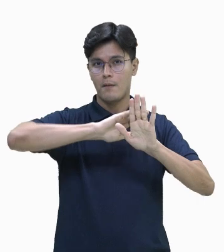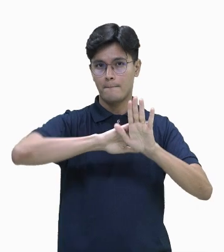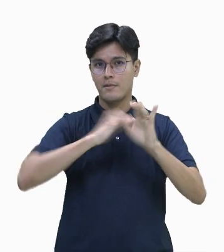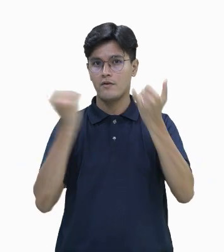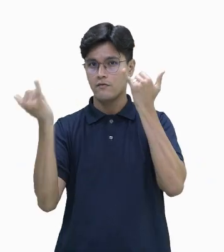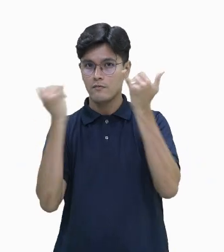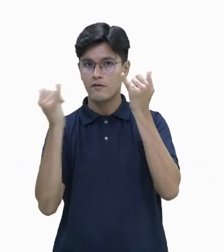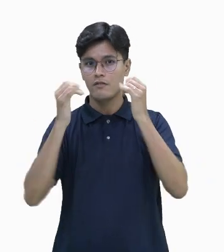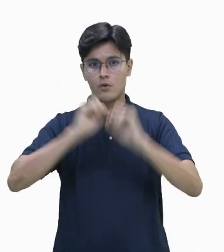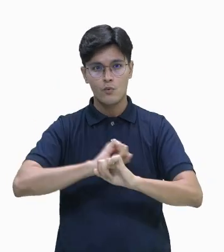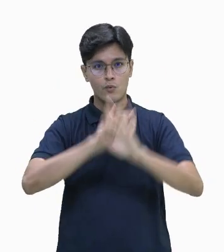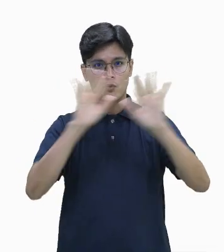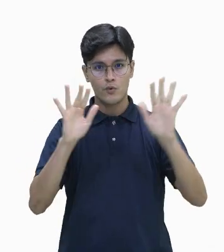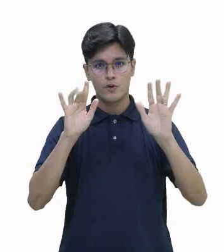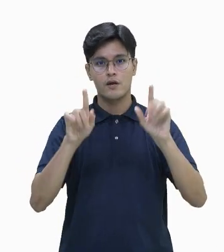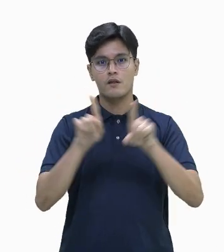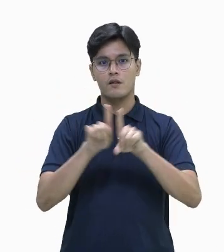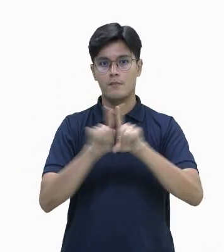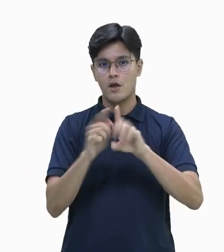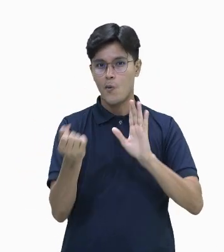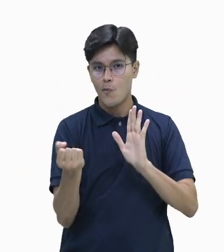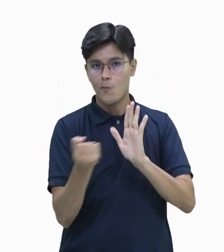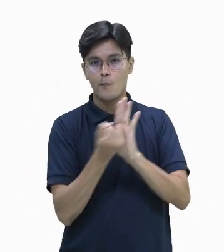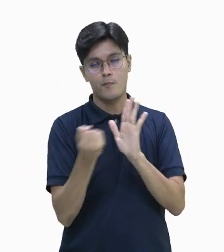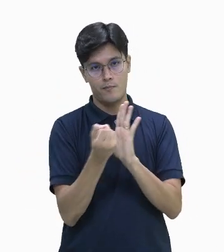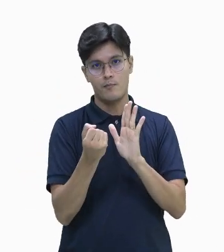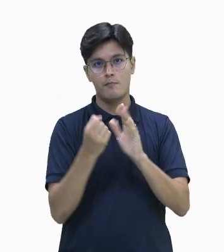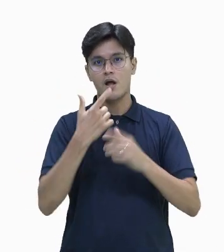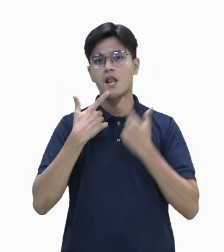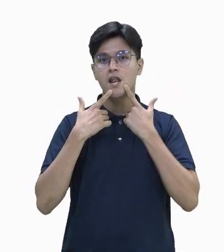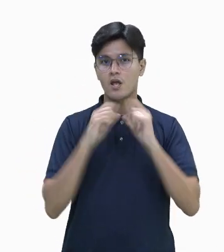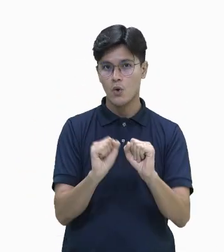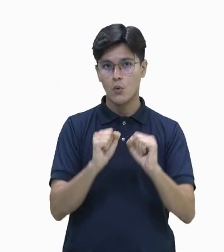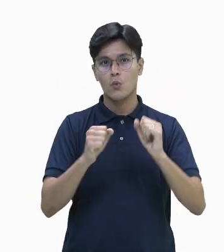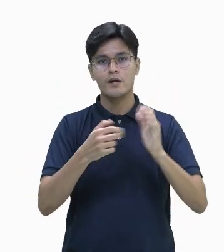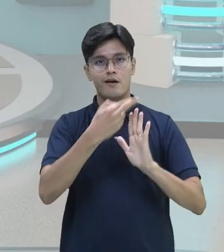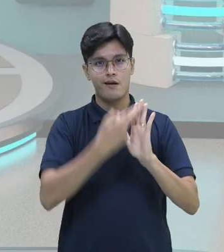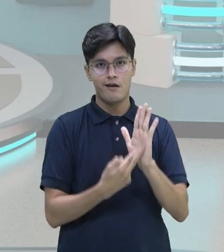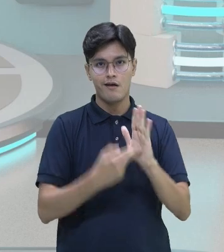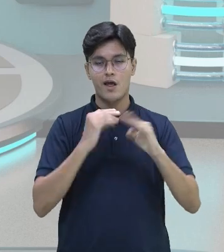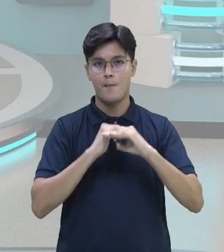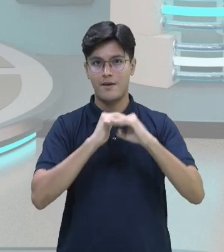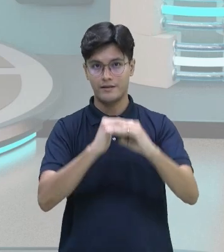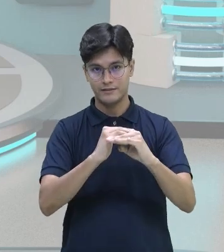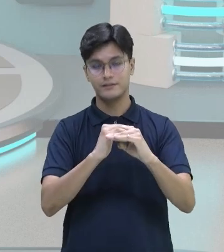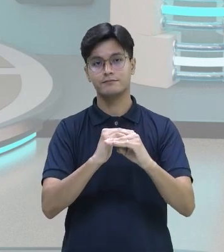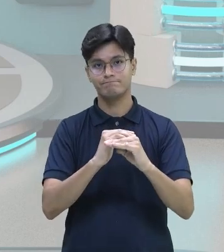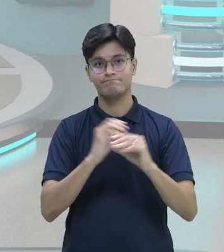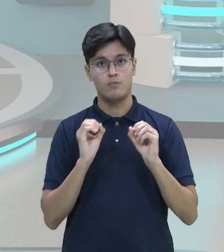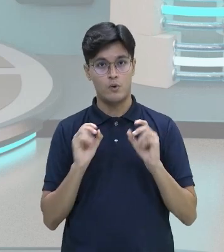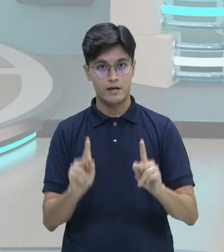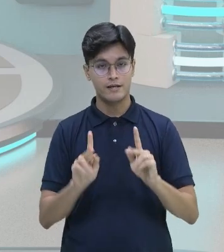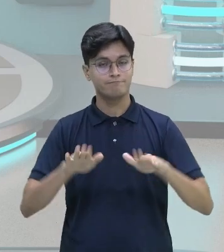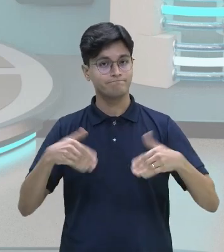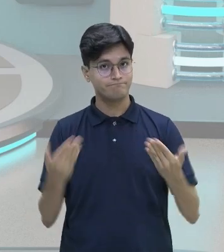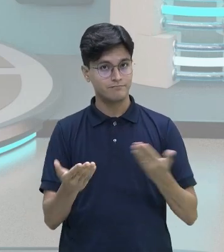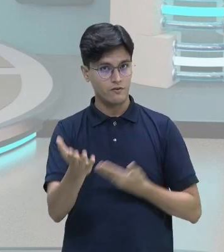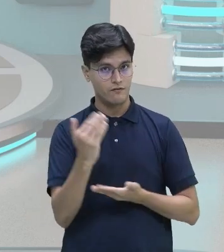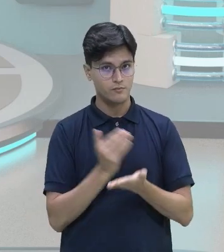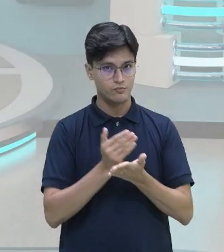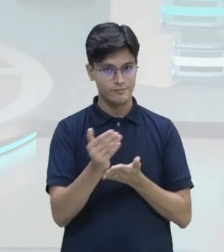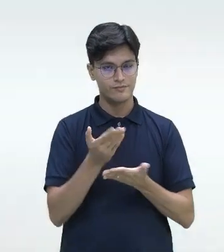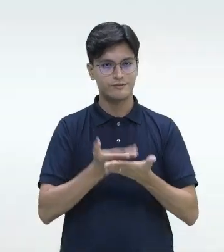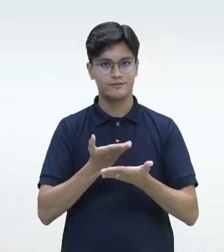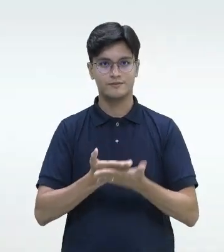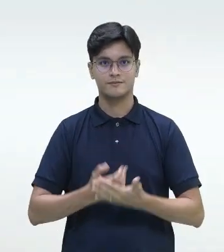norma padrão, marcas linguísticas, efeitos de sentido e estratégias de convencimento. Ok, pessoal? Então vamos iniciar mais uma